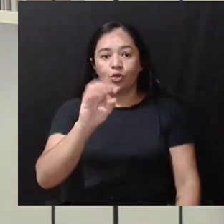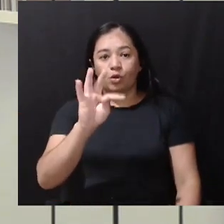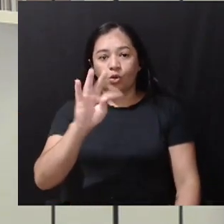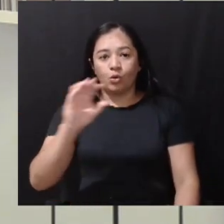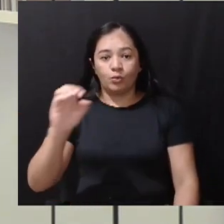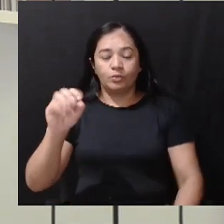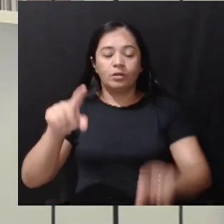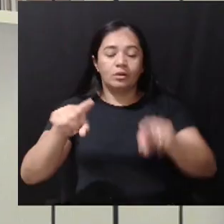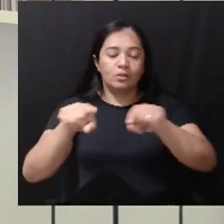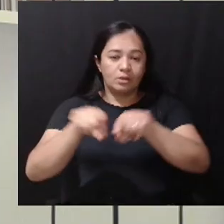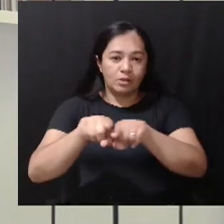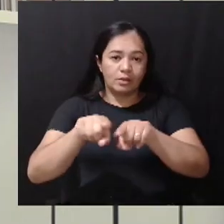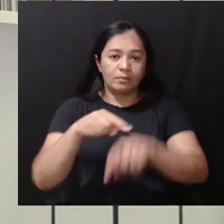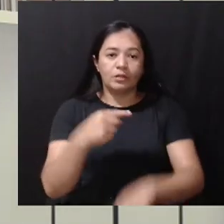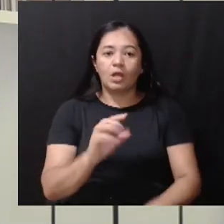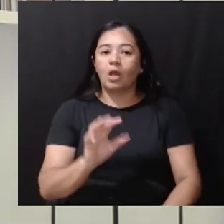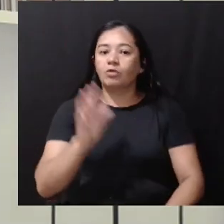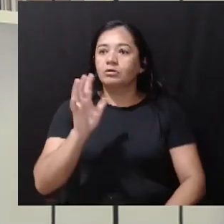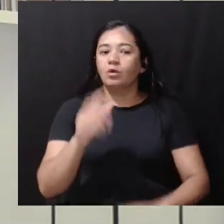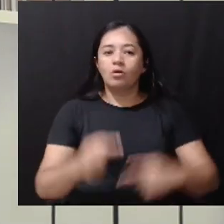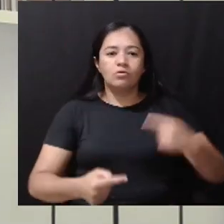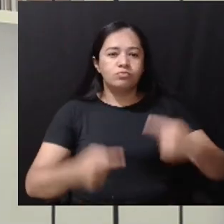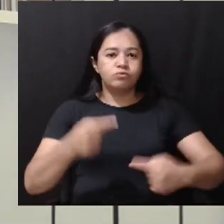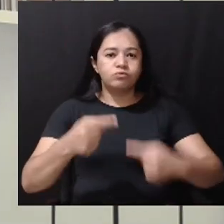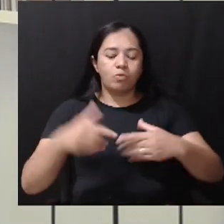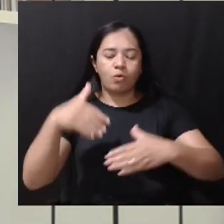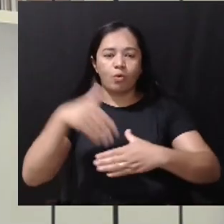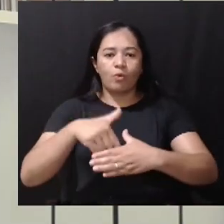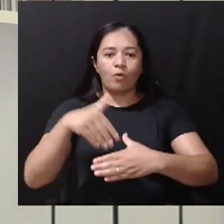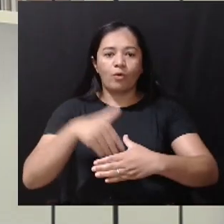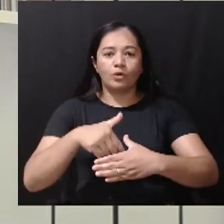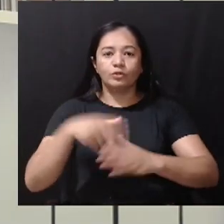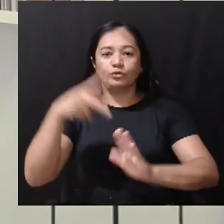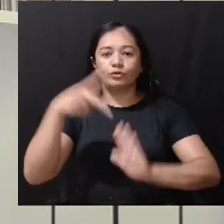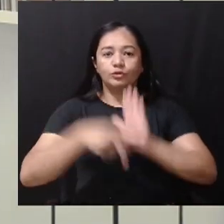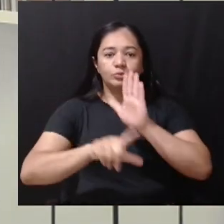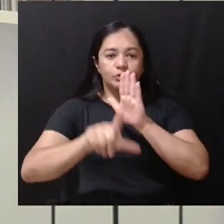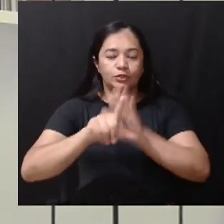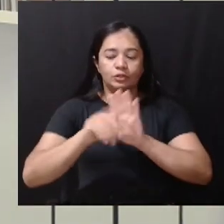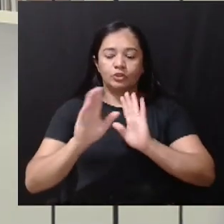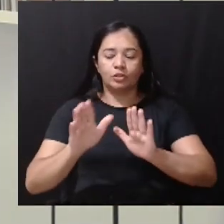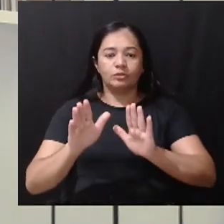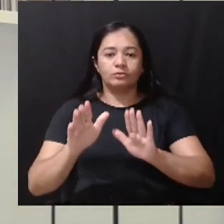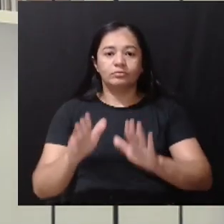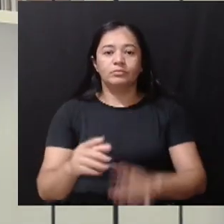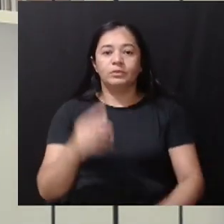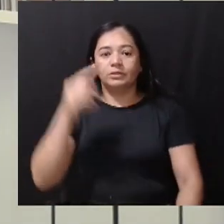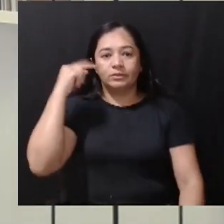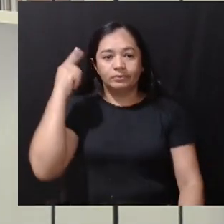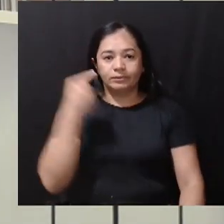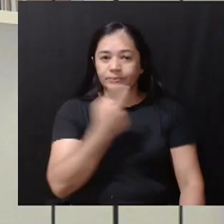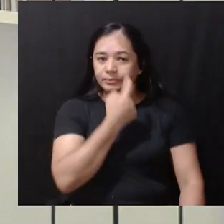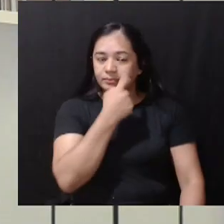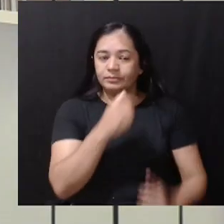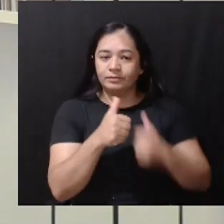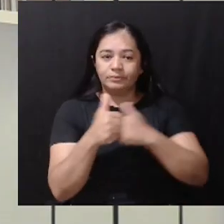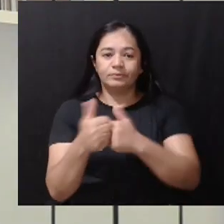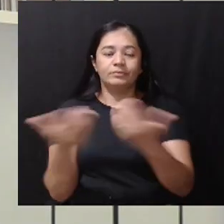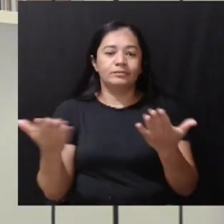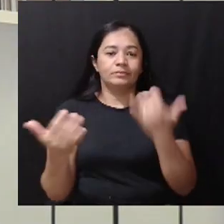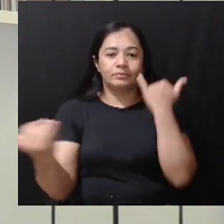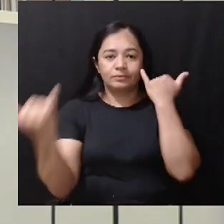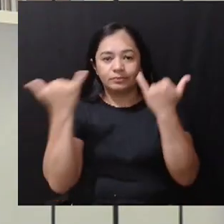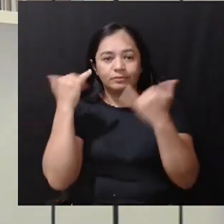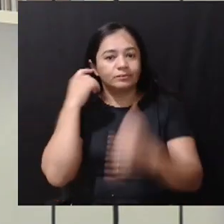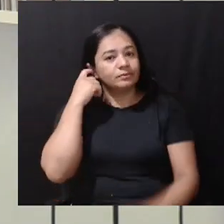nós tivemos as discussões e votações dos projetos de lei. A Mirna Abreu acompanhou tudo e traz agora as informações. Então,